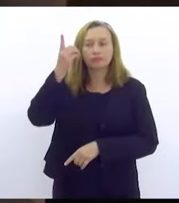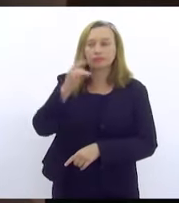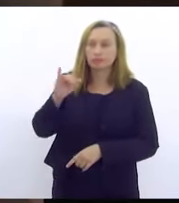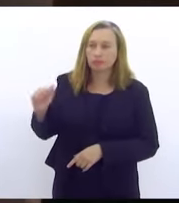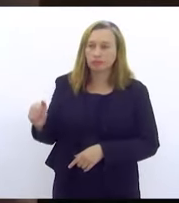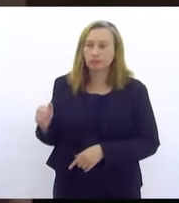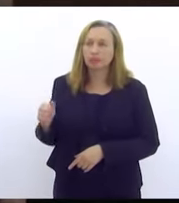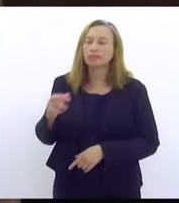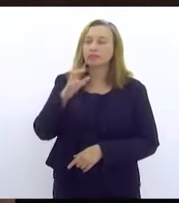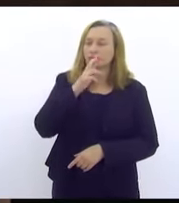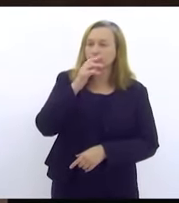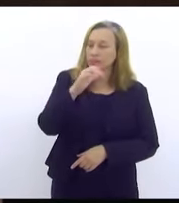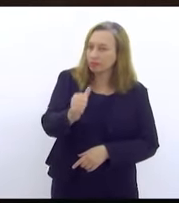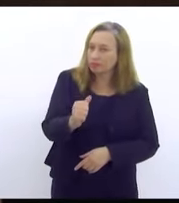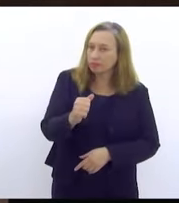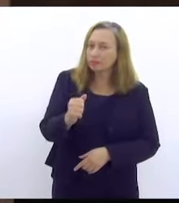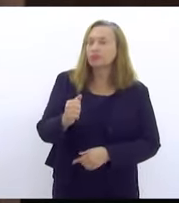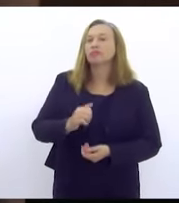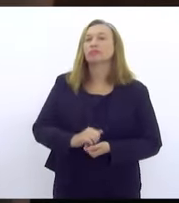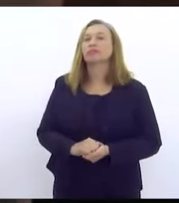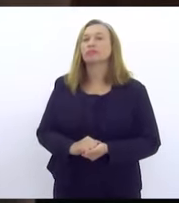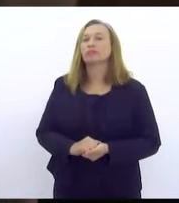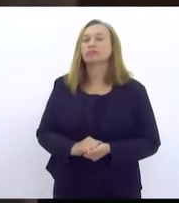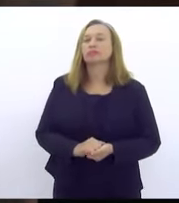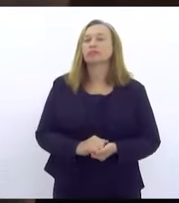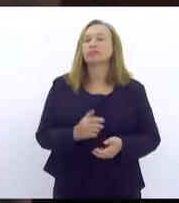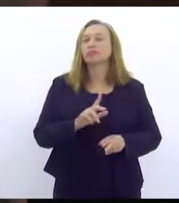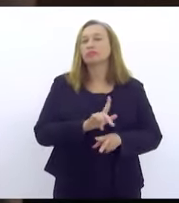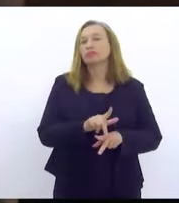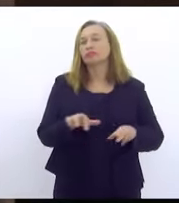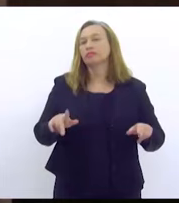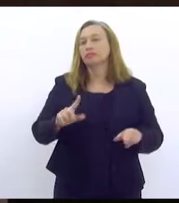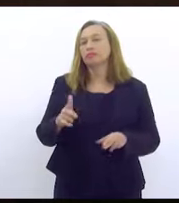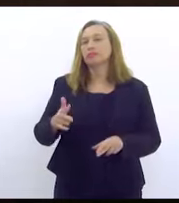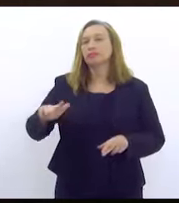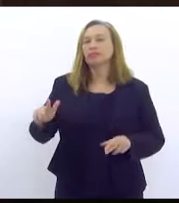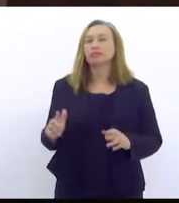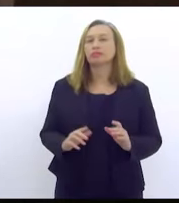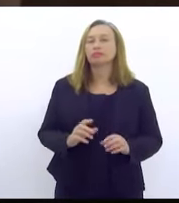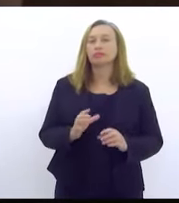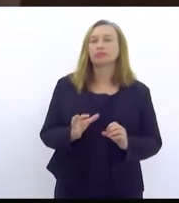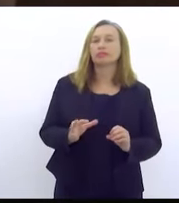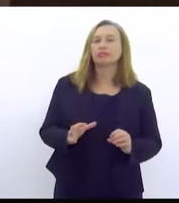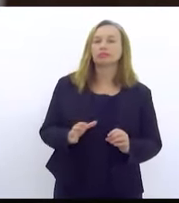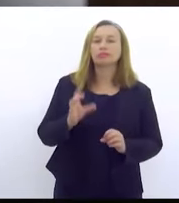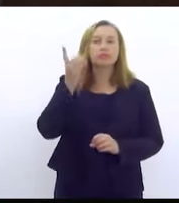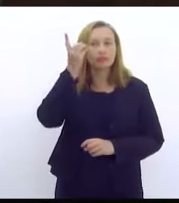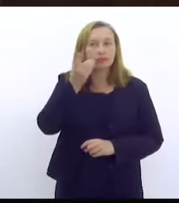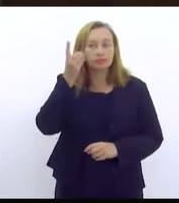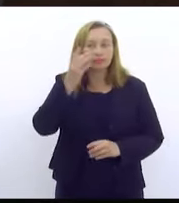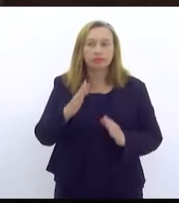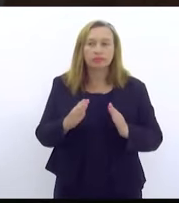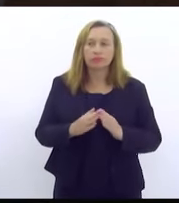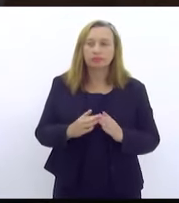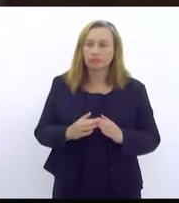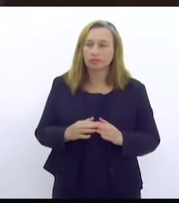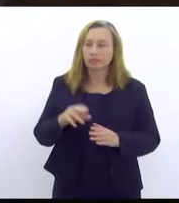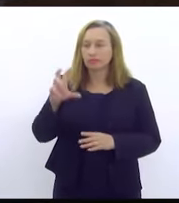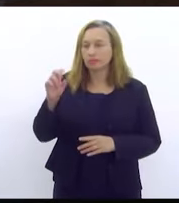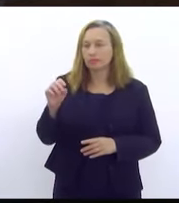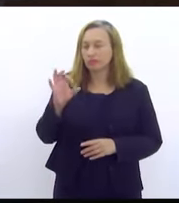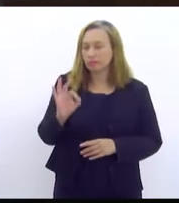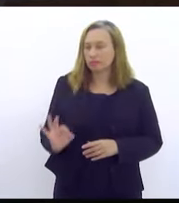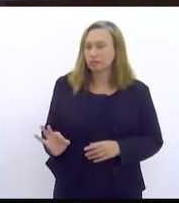o deputado Rodrigo Amorim, que está aqui ao nosso lado, como diversos outros deputados da casa, creio que muito maior do que